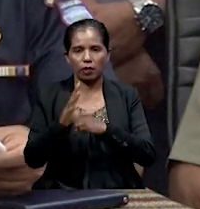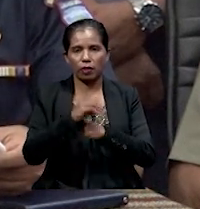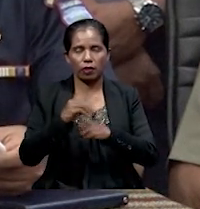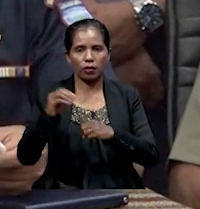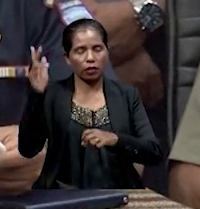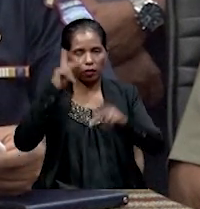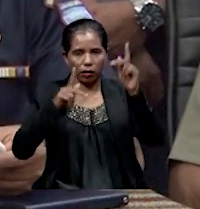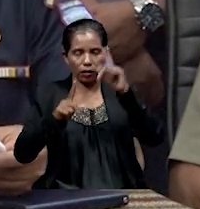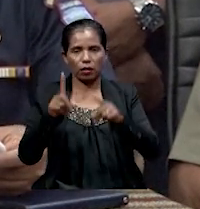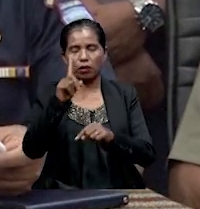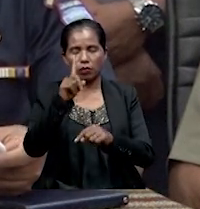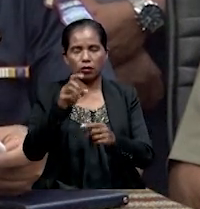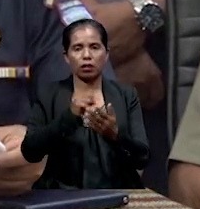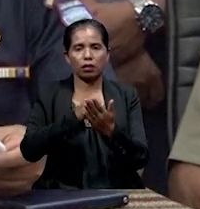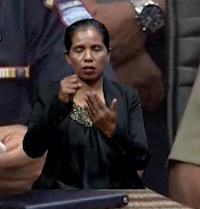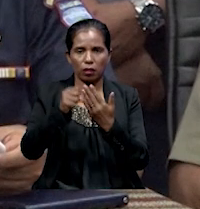caso dia 1 de setembro de